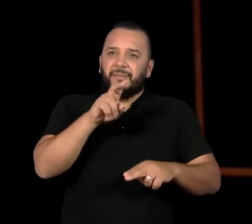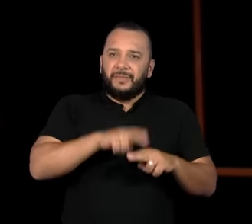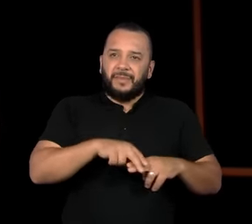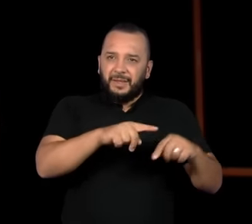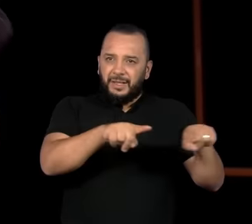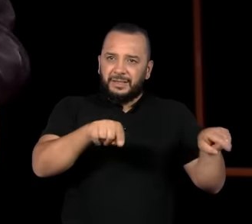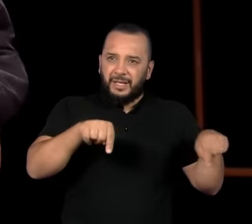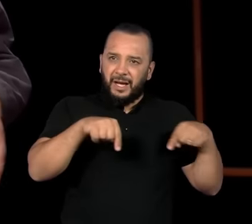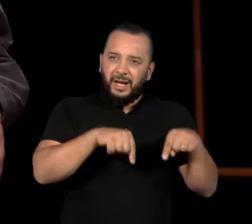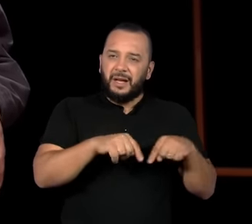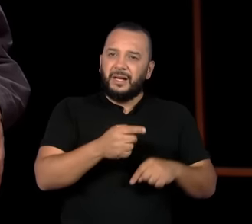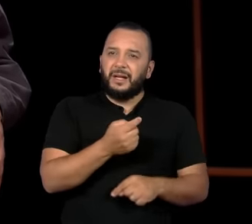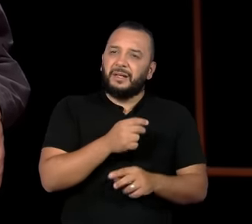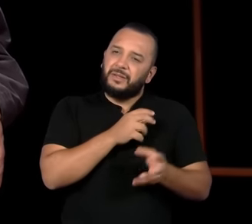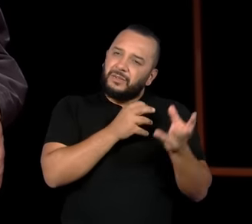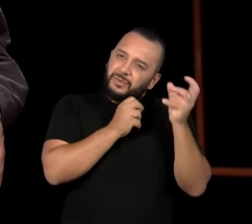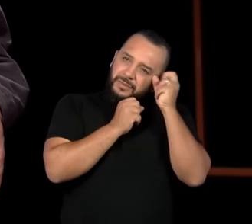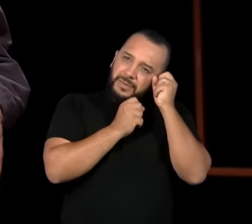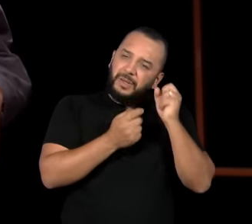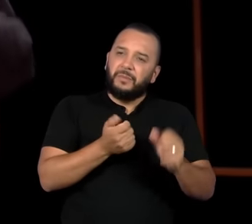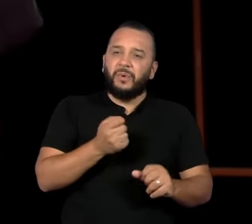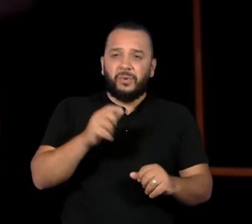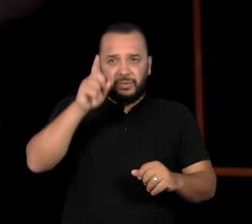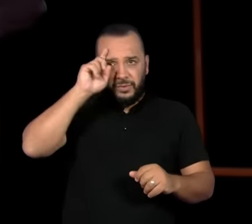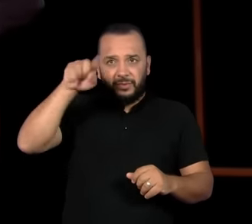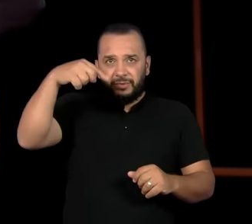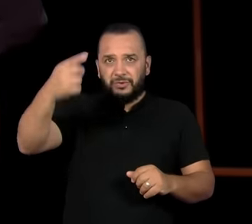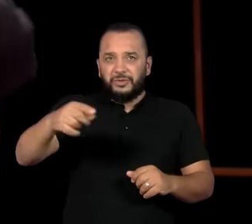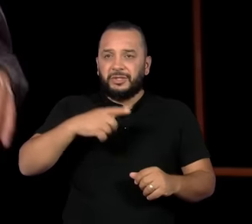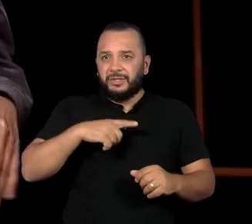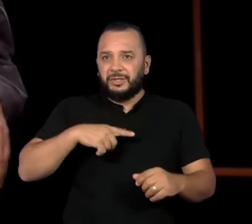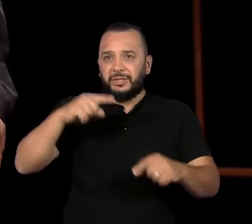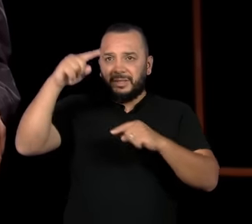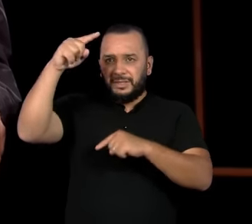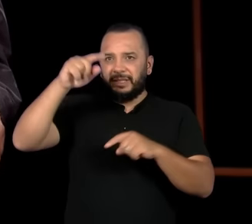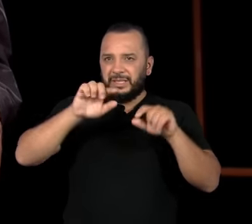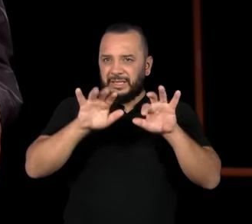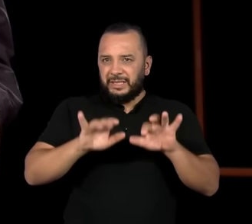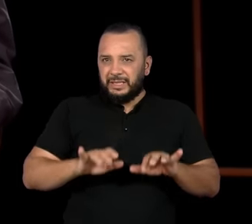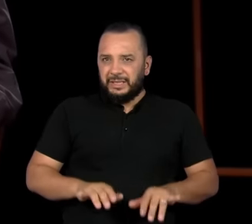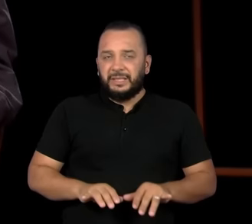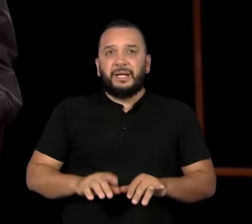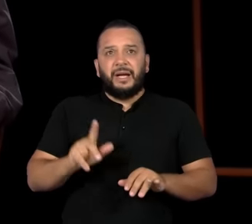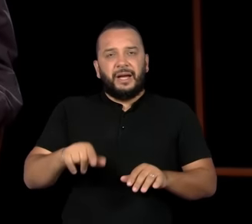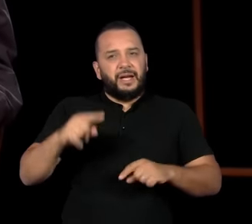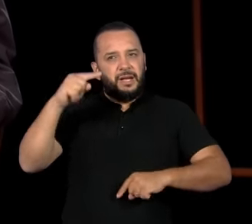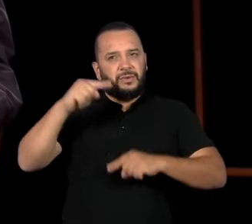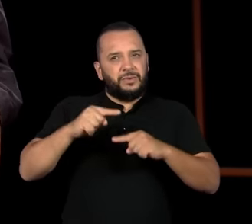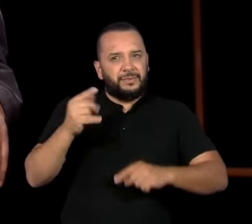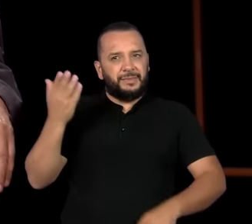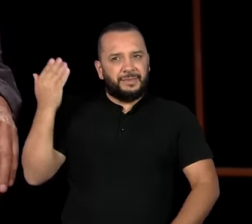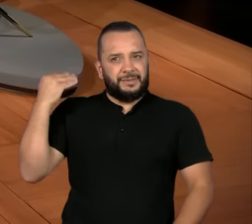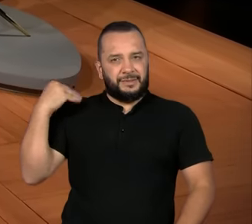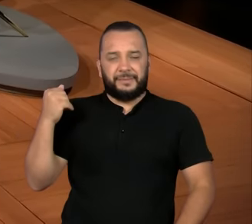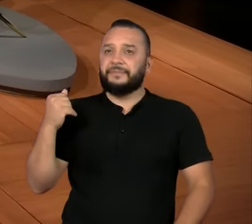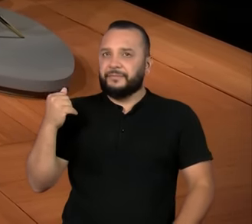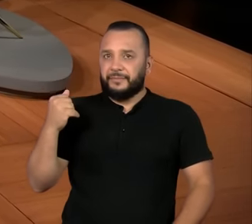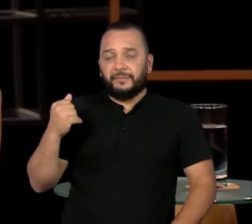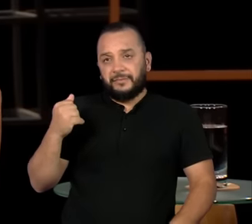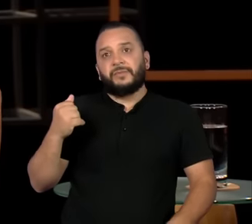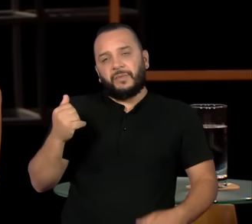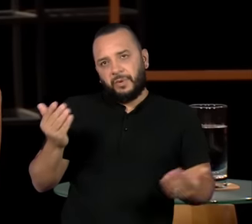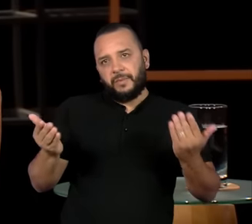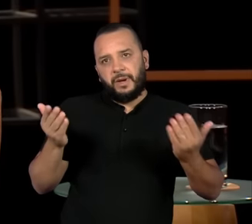escritório, e no dia seguinte de manhã tinha que ter um capítulo pronto. Os capítulos eram mais curtos na época do que são